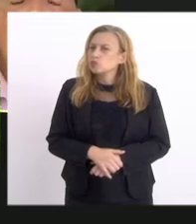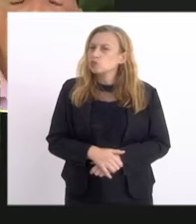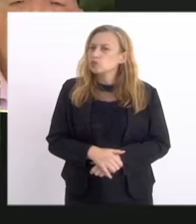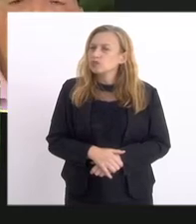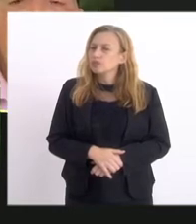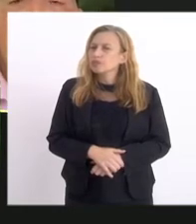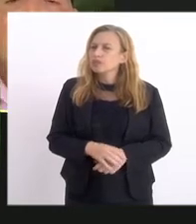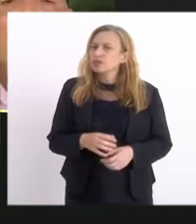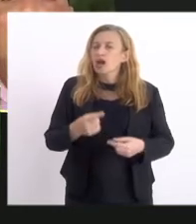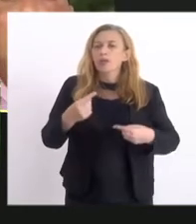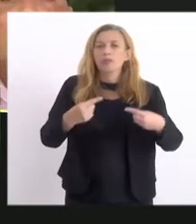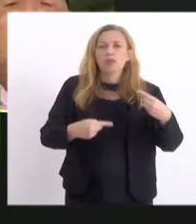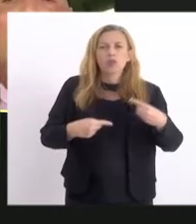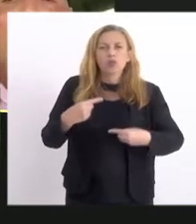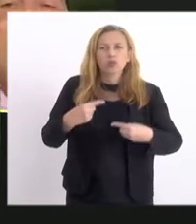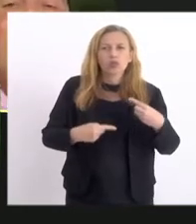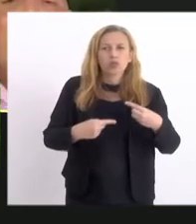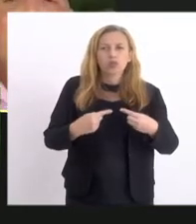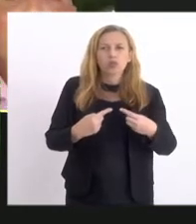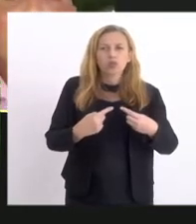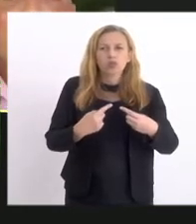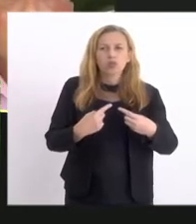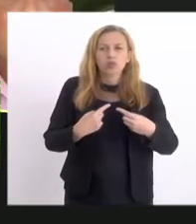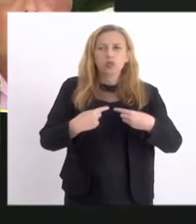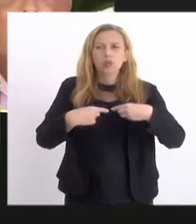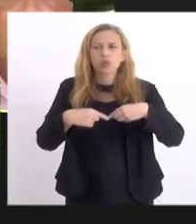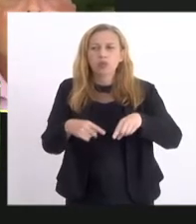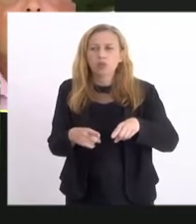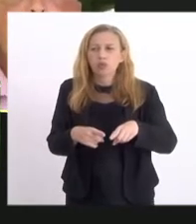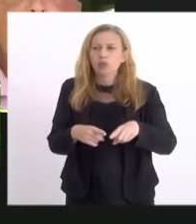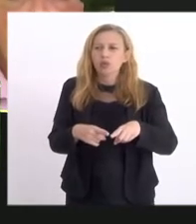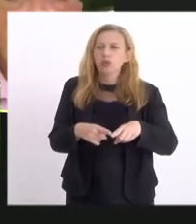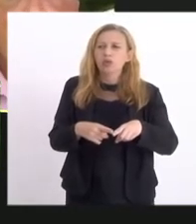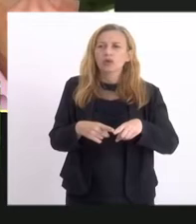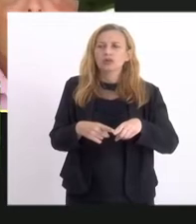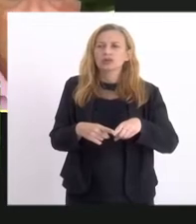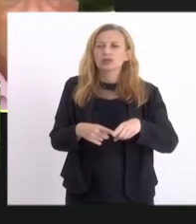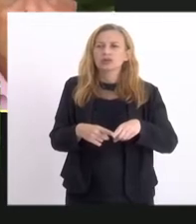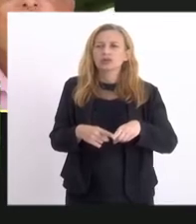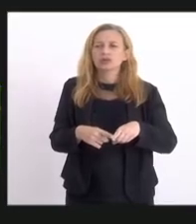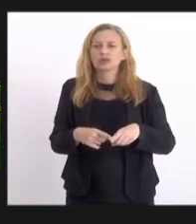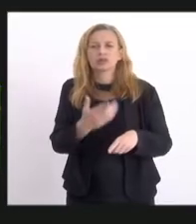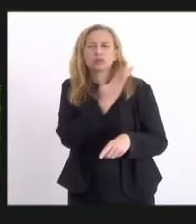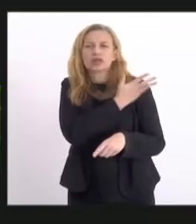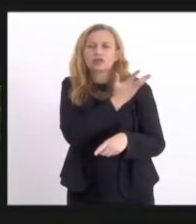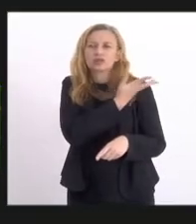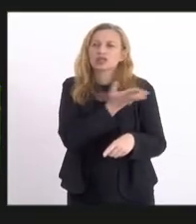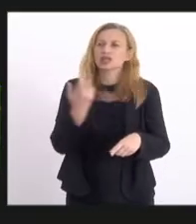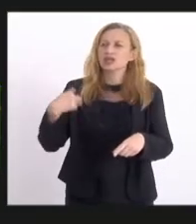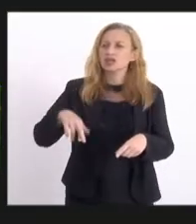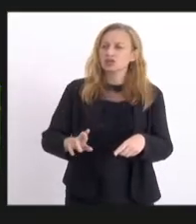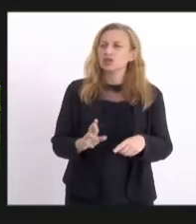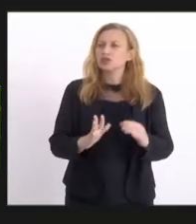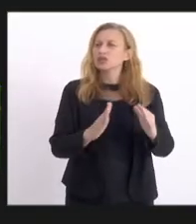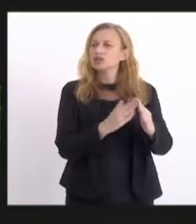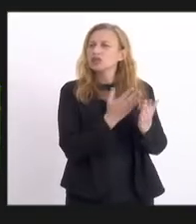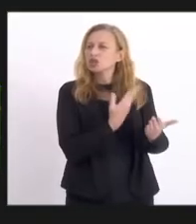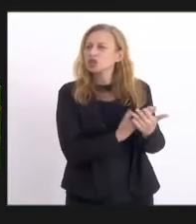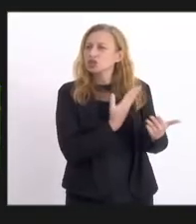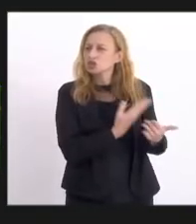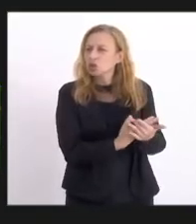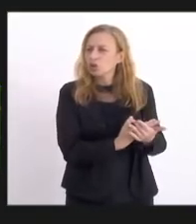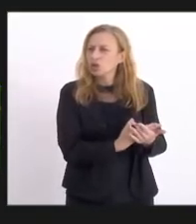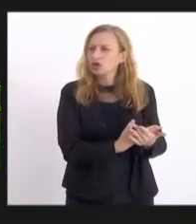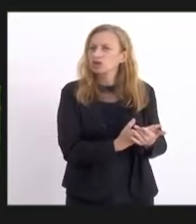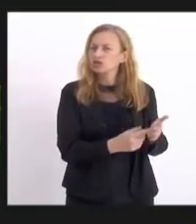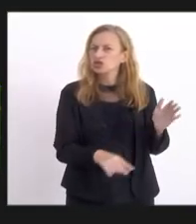a política de enfrentamento à intolerância religiosa no contexto escolar, já é lei, inclusive produziu já vários